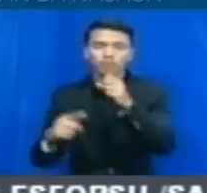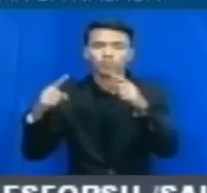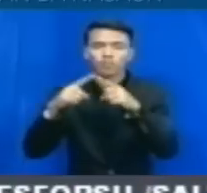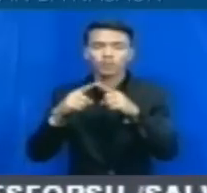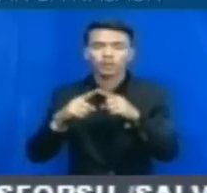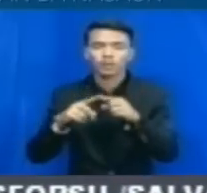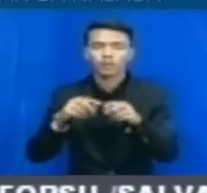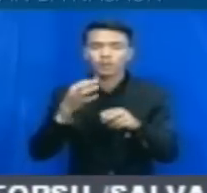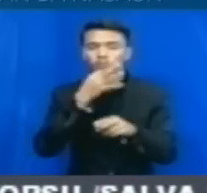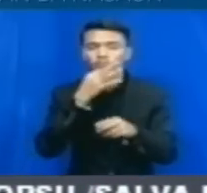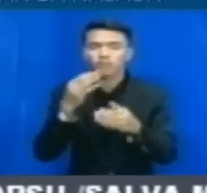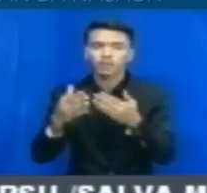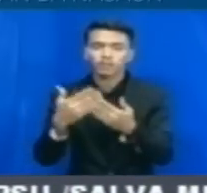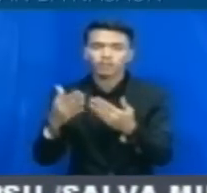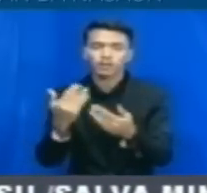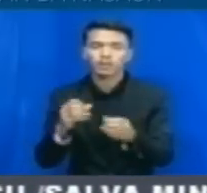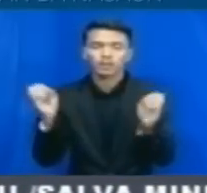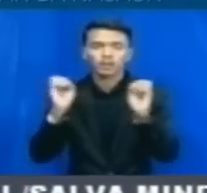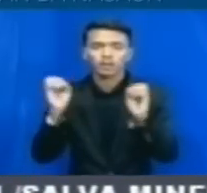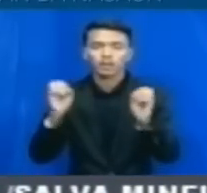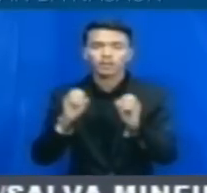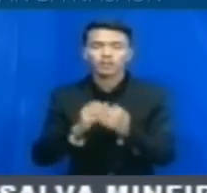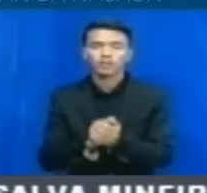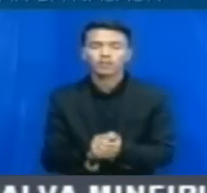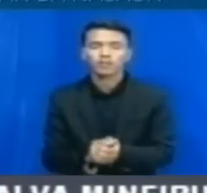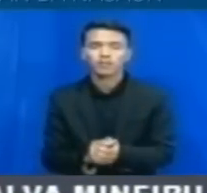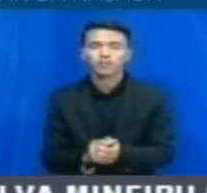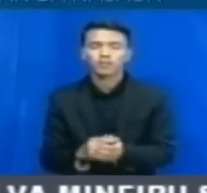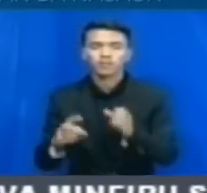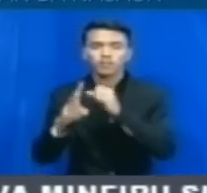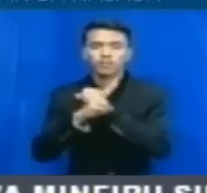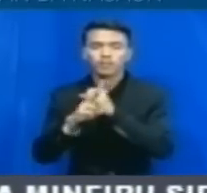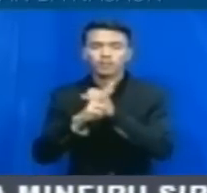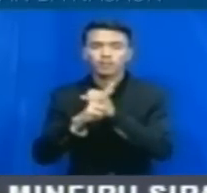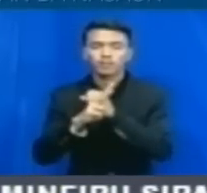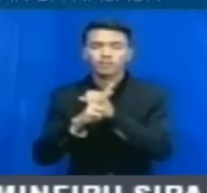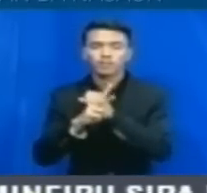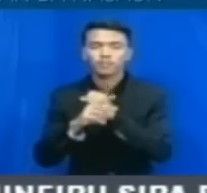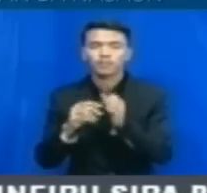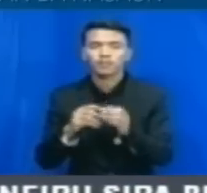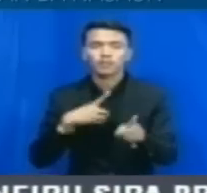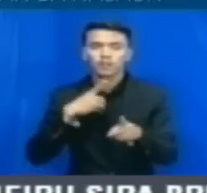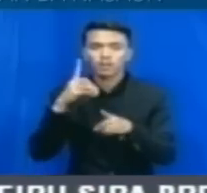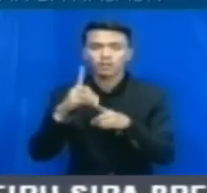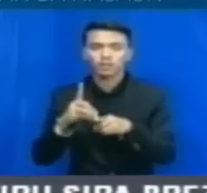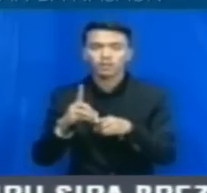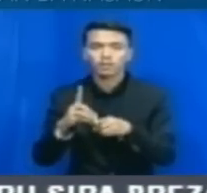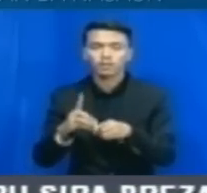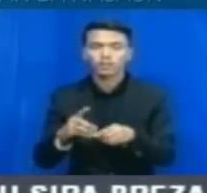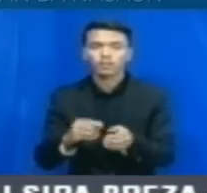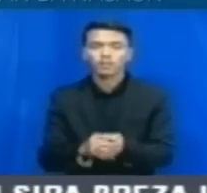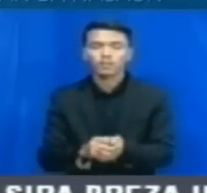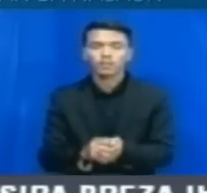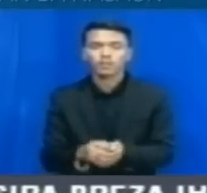ema consumo ne kamante ves depois la ia medidas ba reparação se ta kule vítima maka tuir princípio de direitos humanos tem que ia reparação medidas de